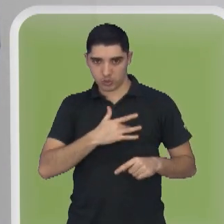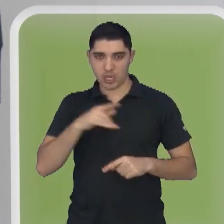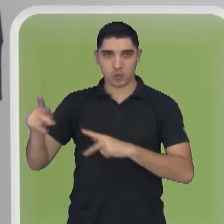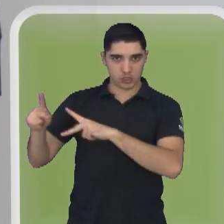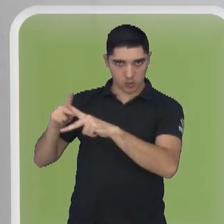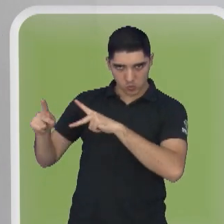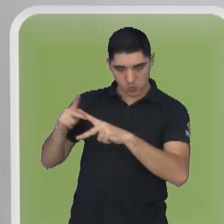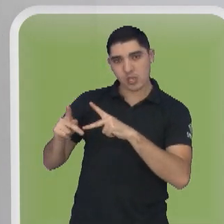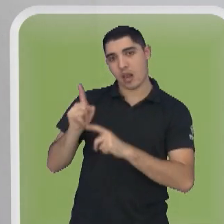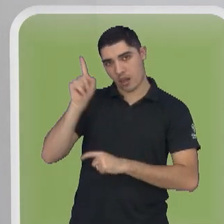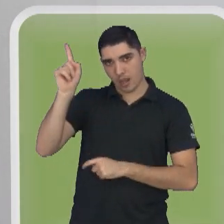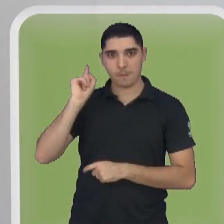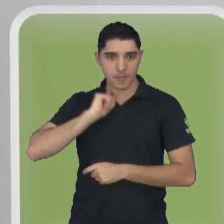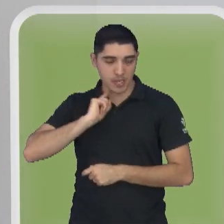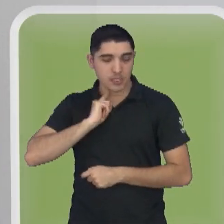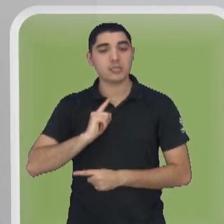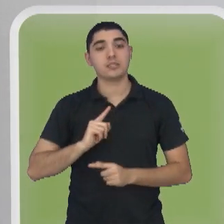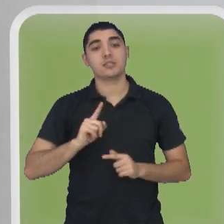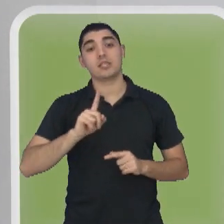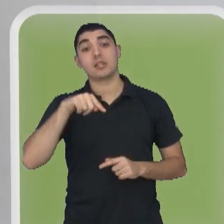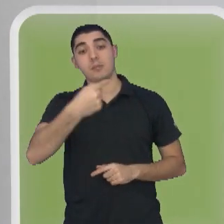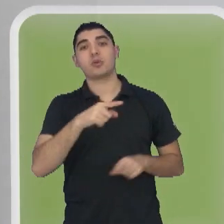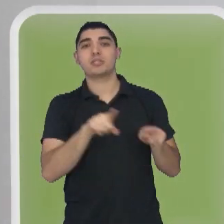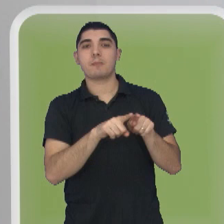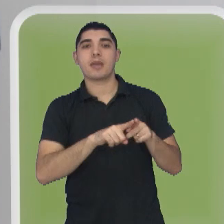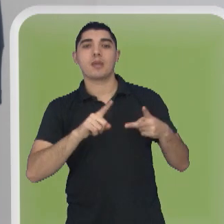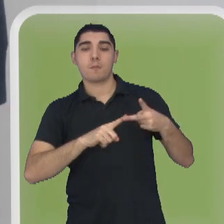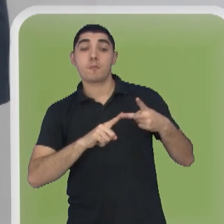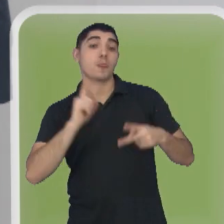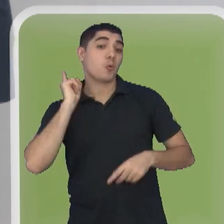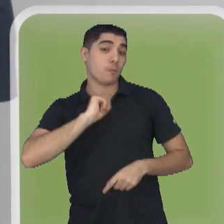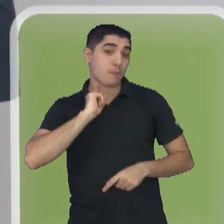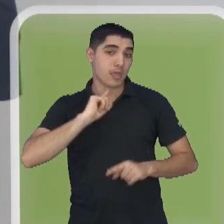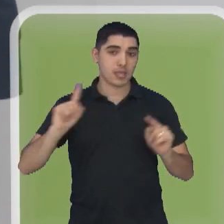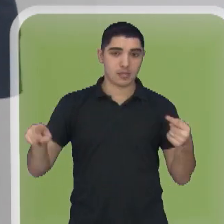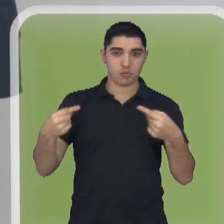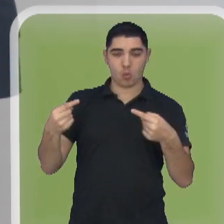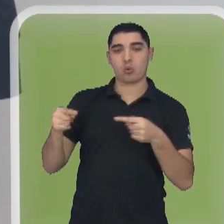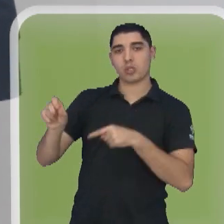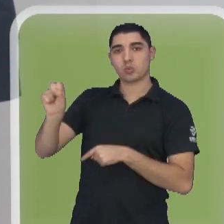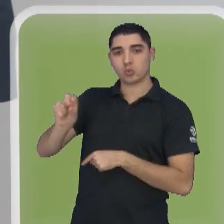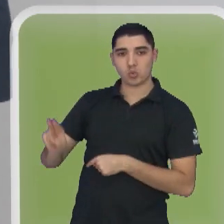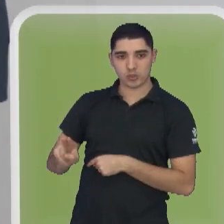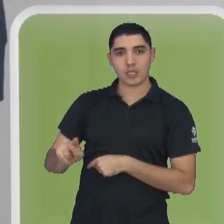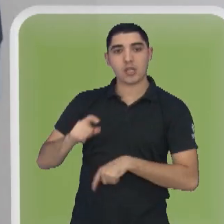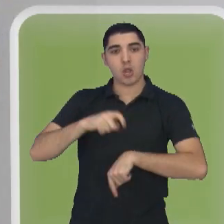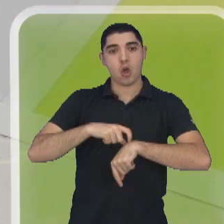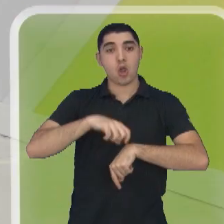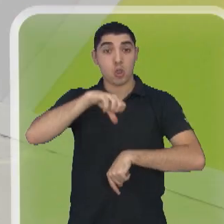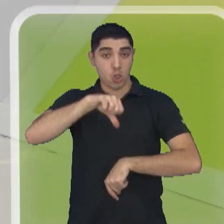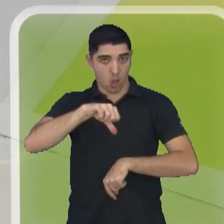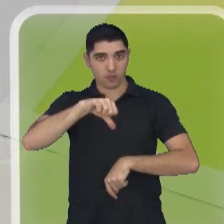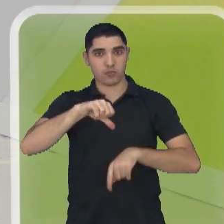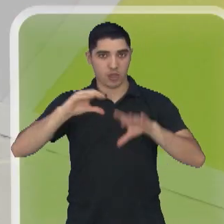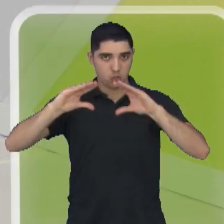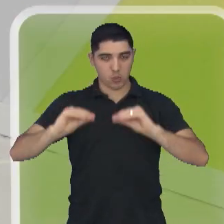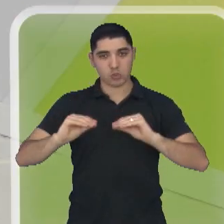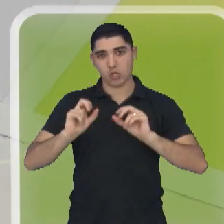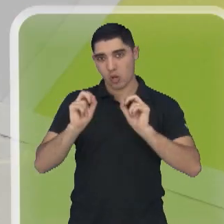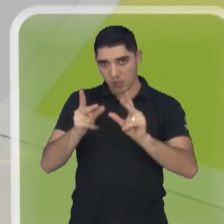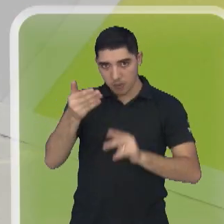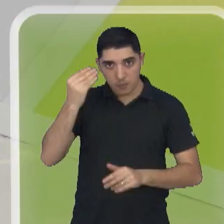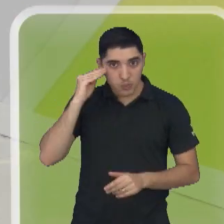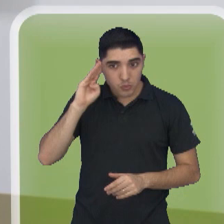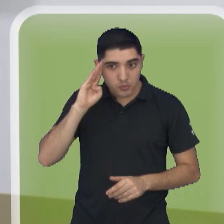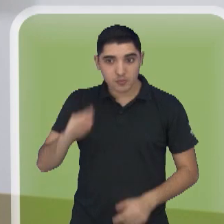novamente lá em Contagem, e o Minas recebendo lá na Arena BH, às 21 horas, o Suzano. Tá certo, Brunão?